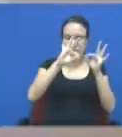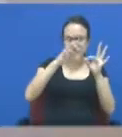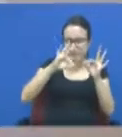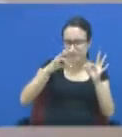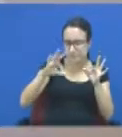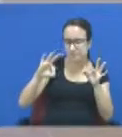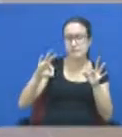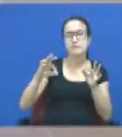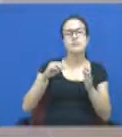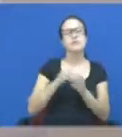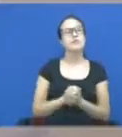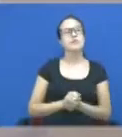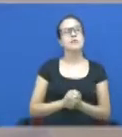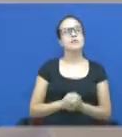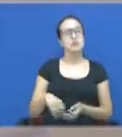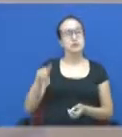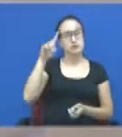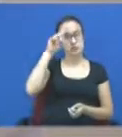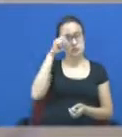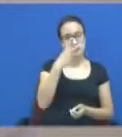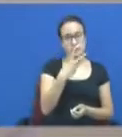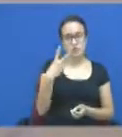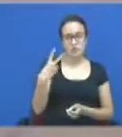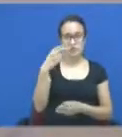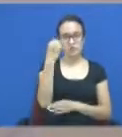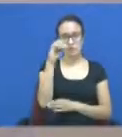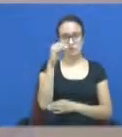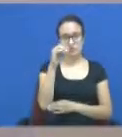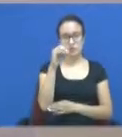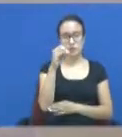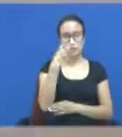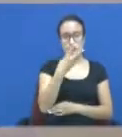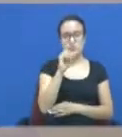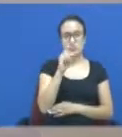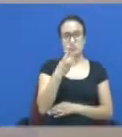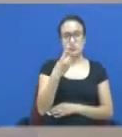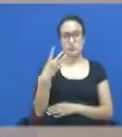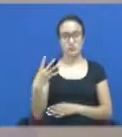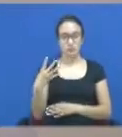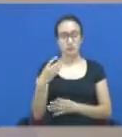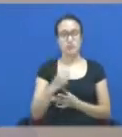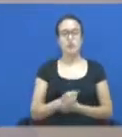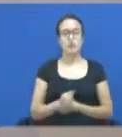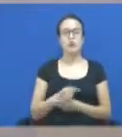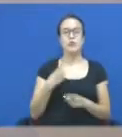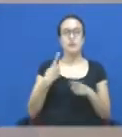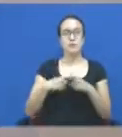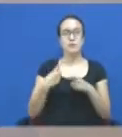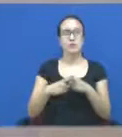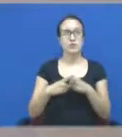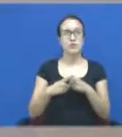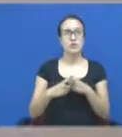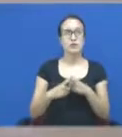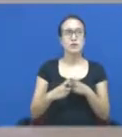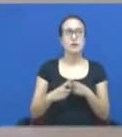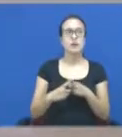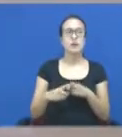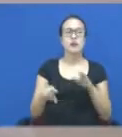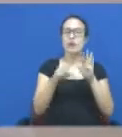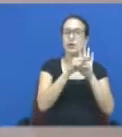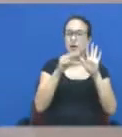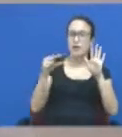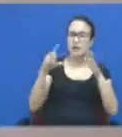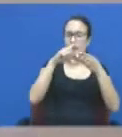para o dia 22 de outubro de 2014, por conta da publicação. Nós votamos uma lei aqui revogando vários artigos no sentido